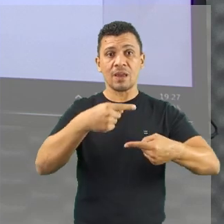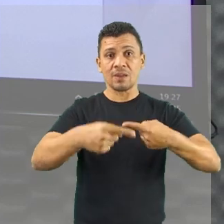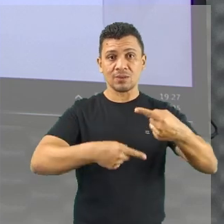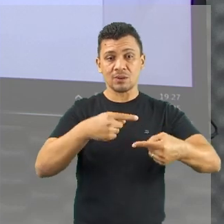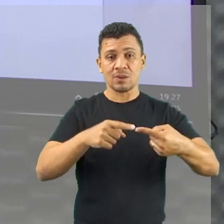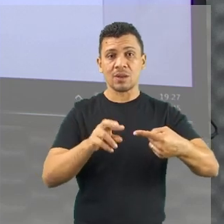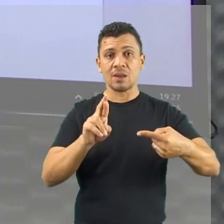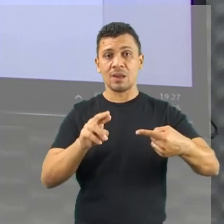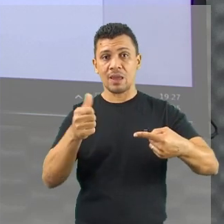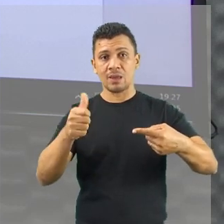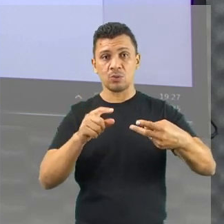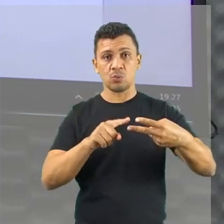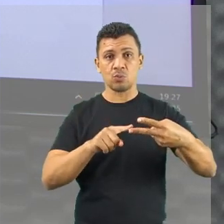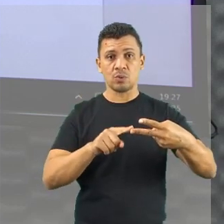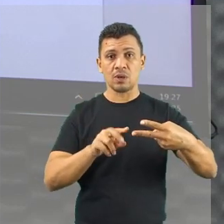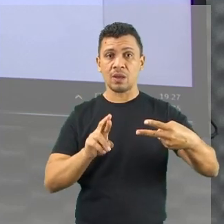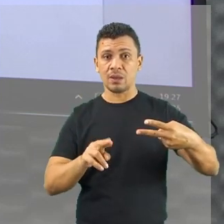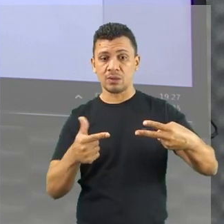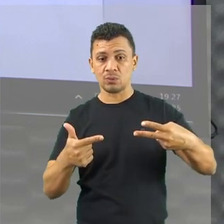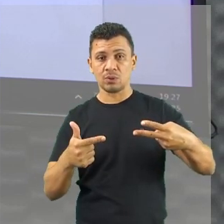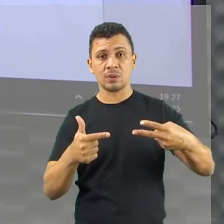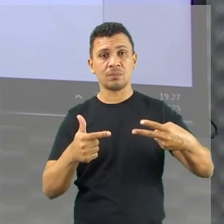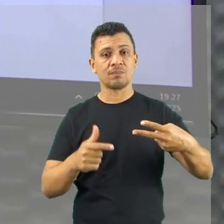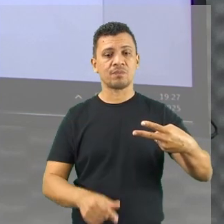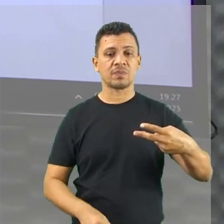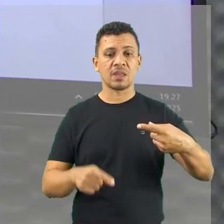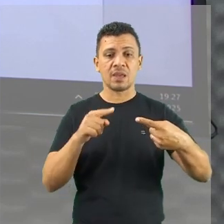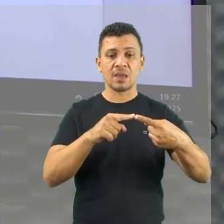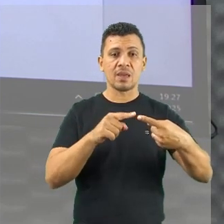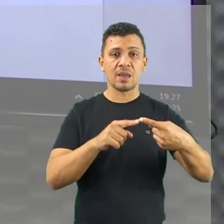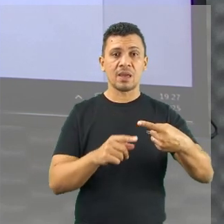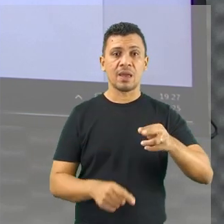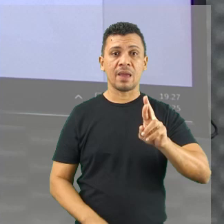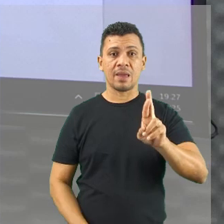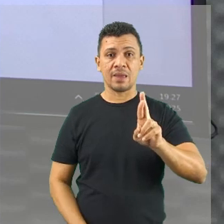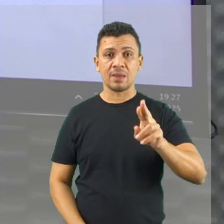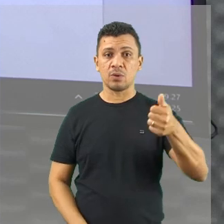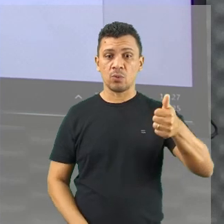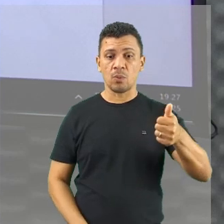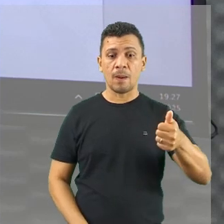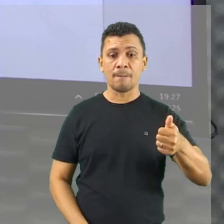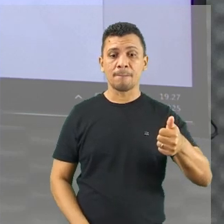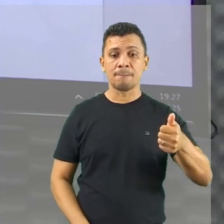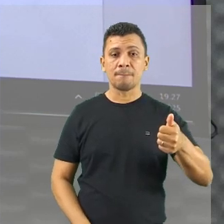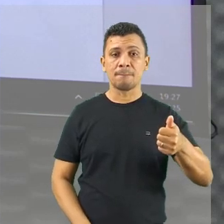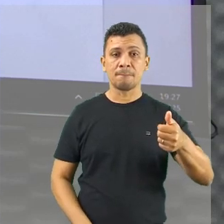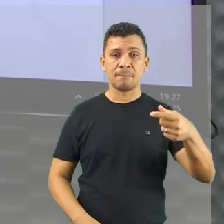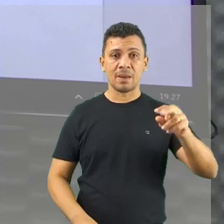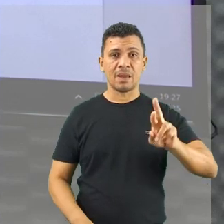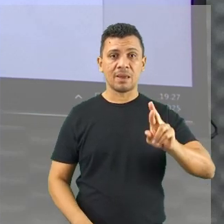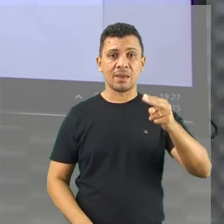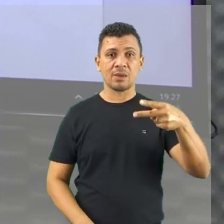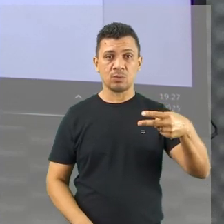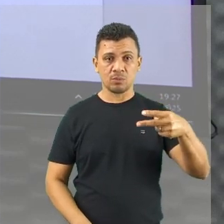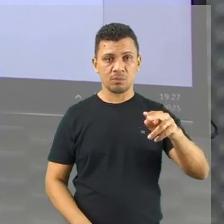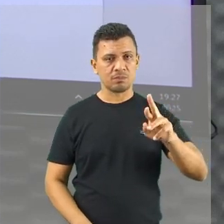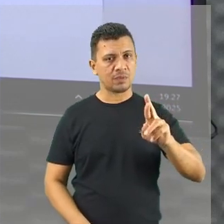R1 maior que R2, ó. R1 é maior do que